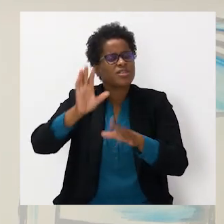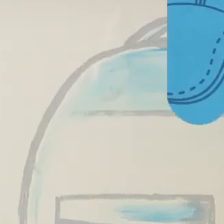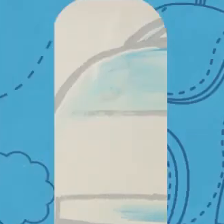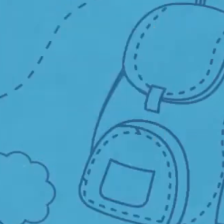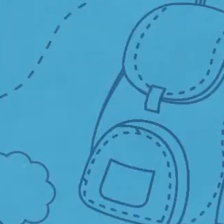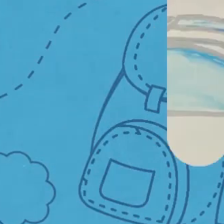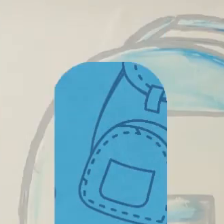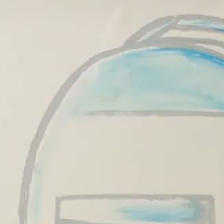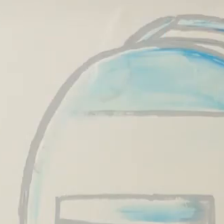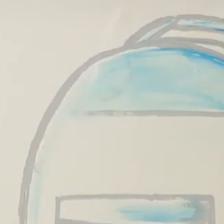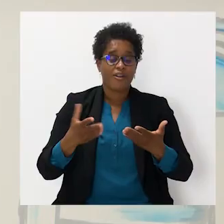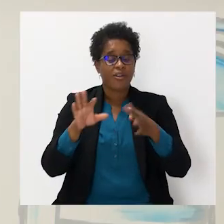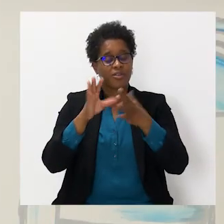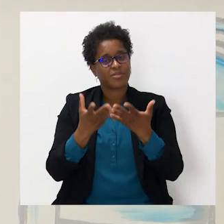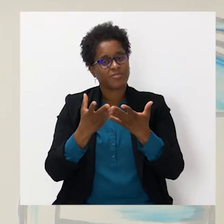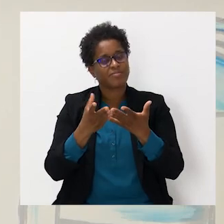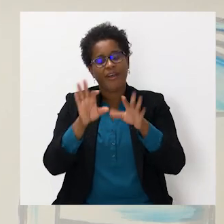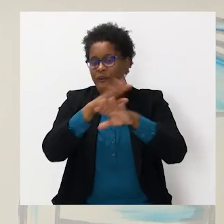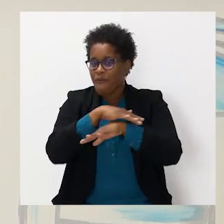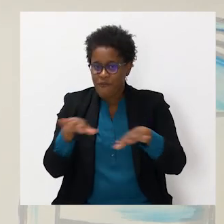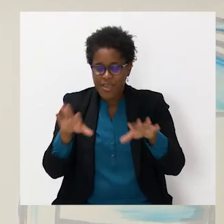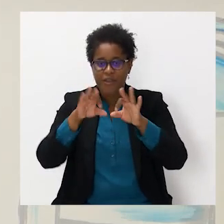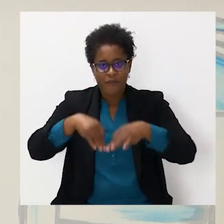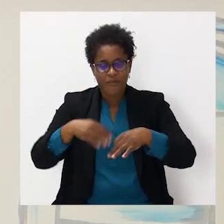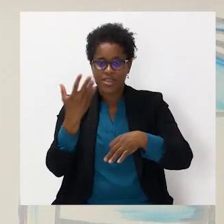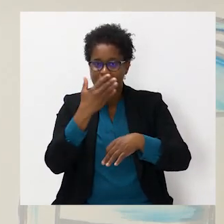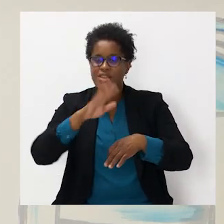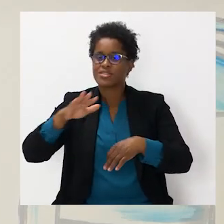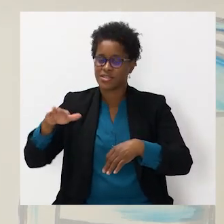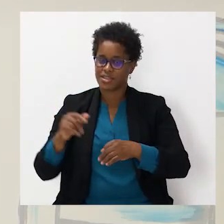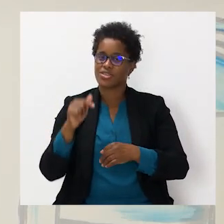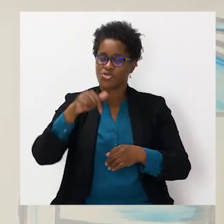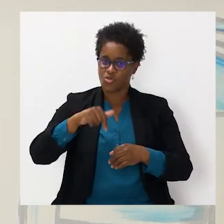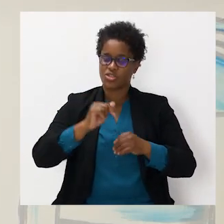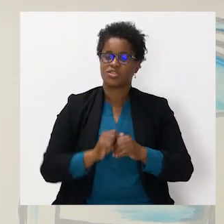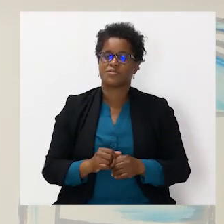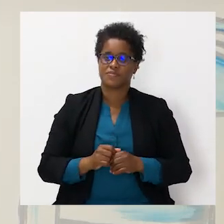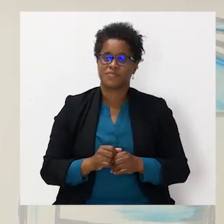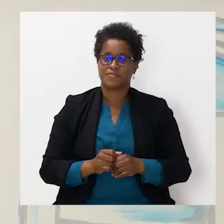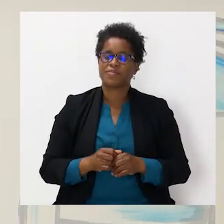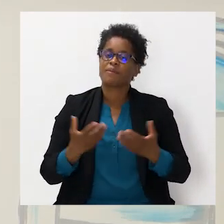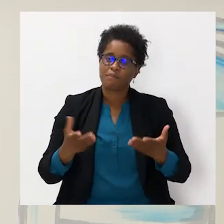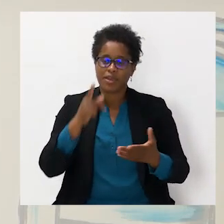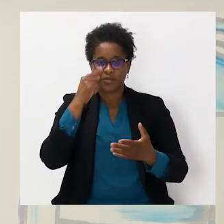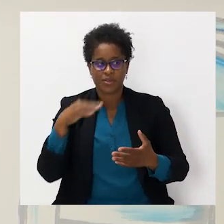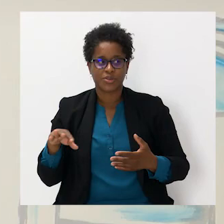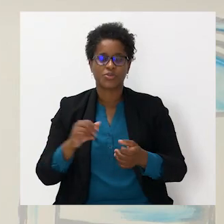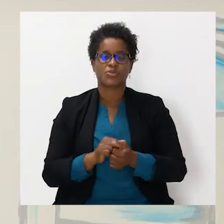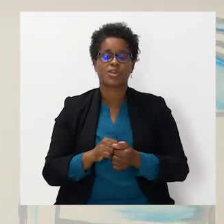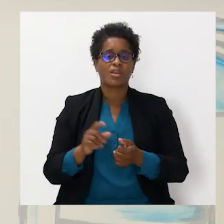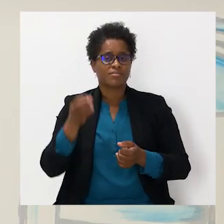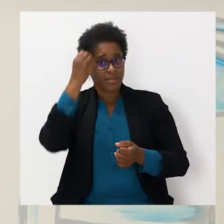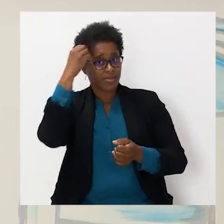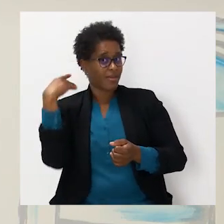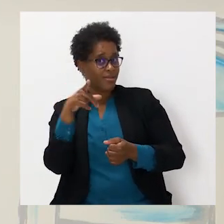sabem. Chegamos propriamente ao final da aula de Ciências Integradas de hoje. Bem, meninos, não